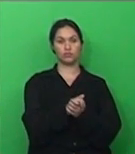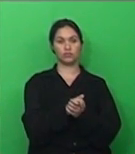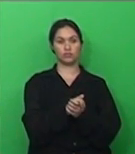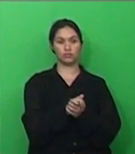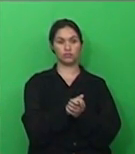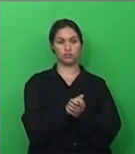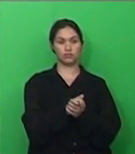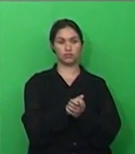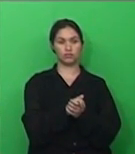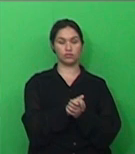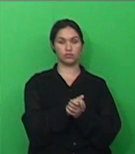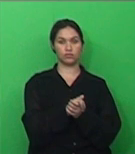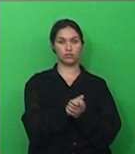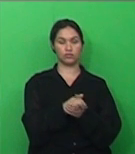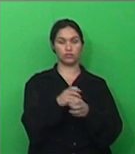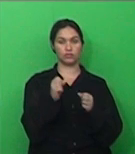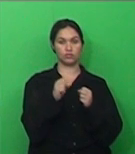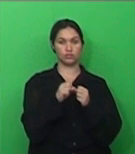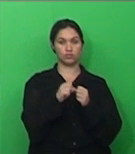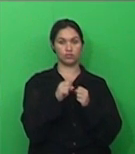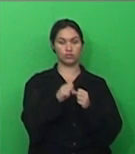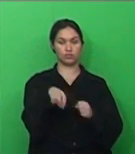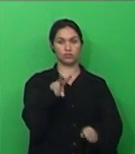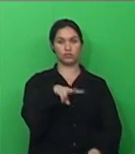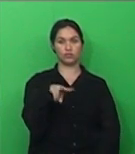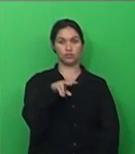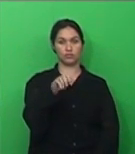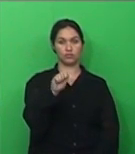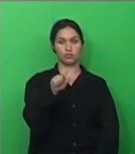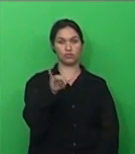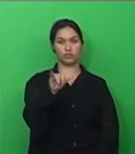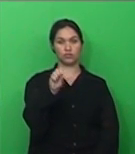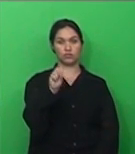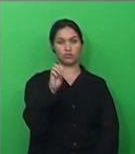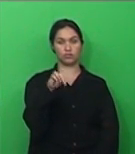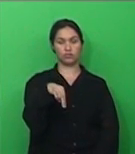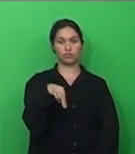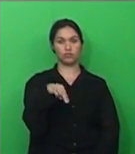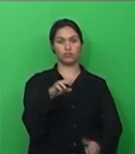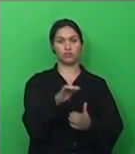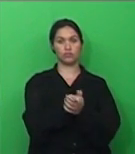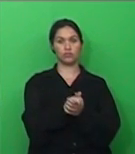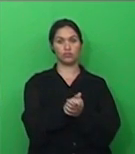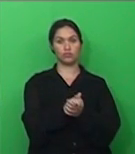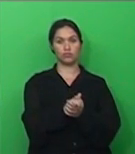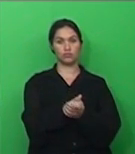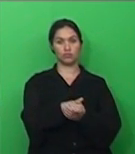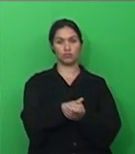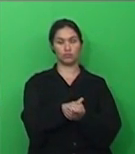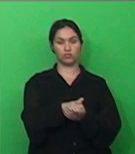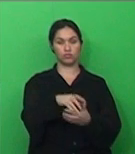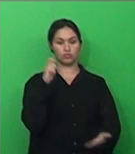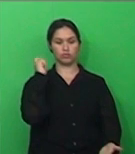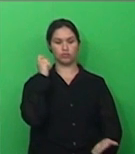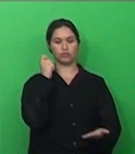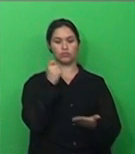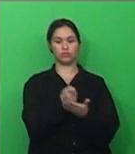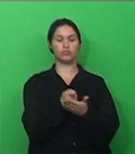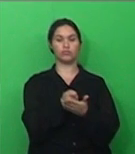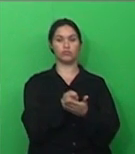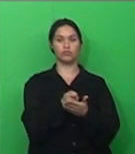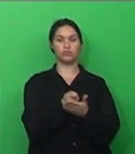PL 072/17, de autoria do vereador Alisson Pires, que obriga a disponibilização de álcool